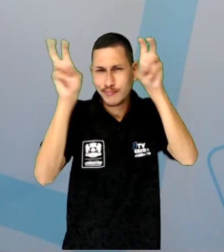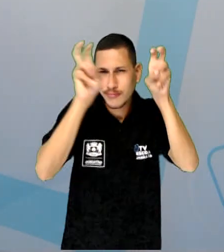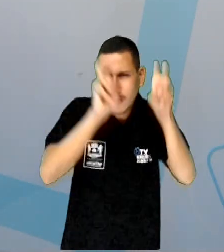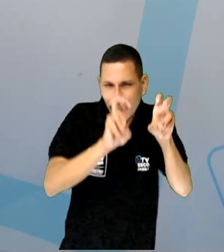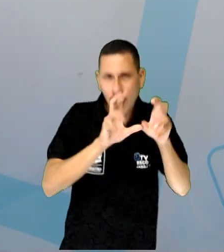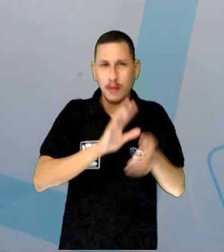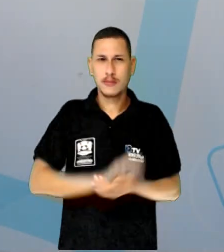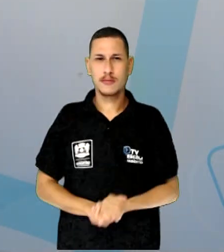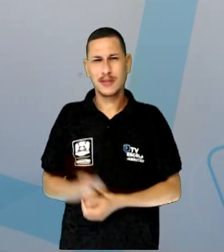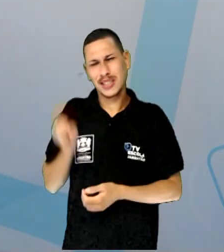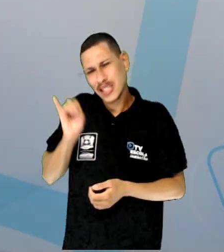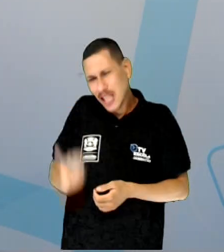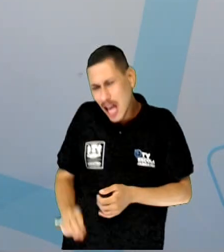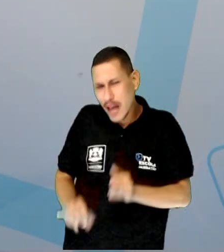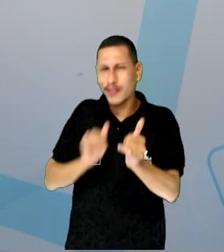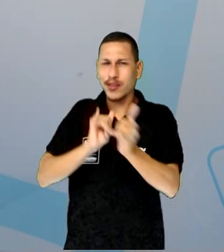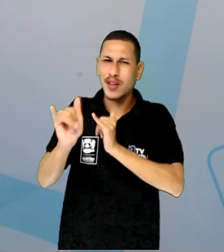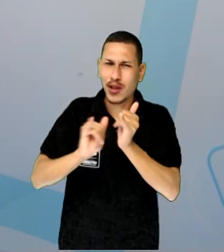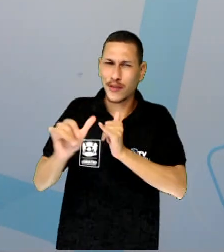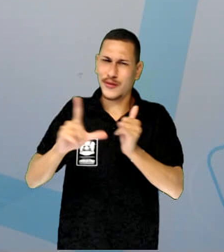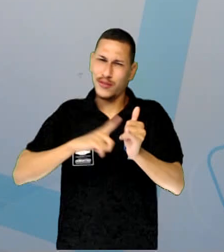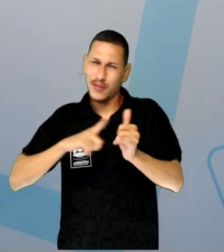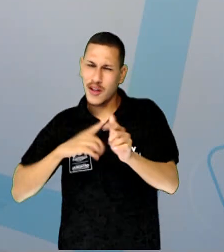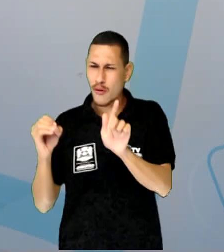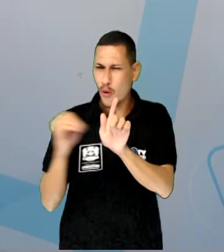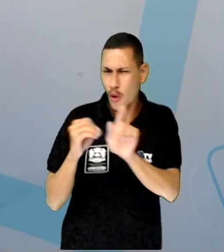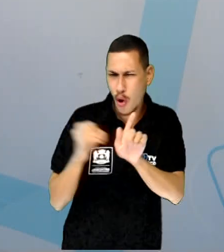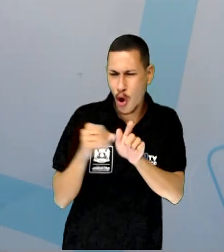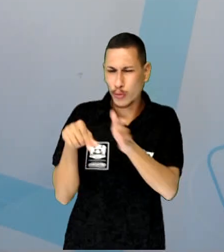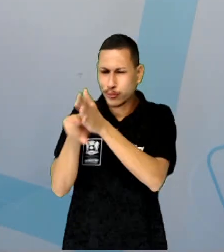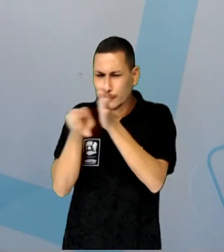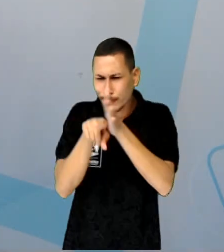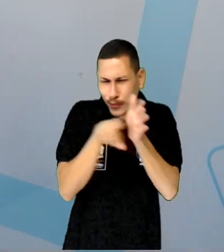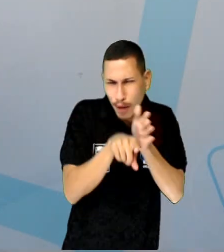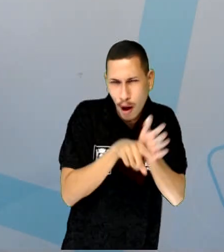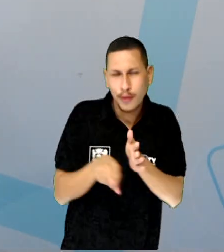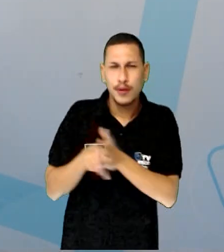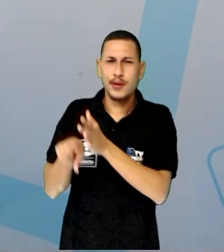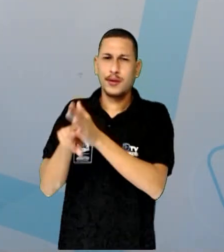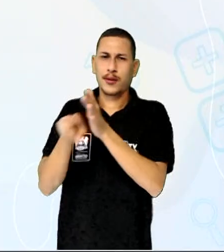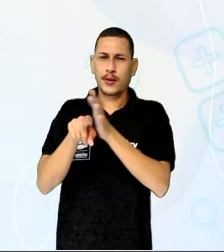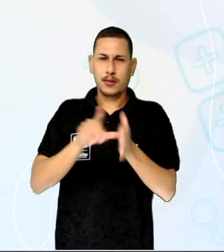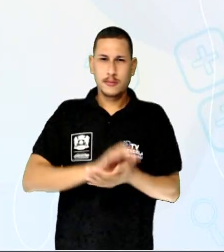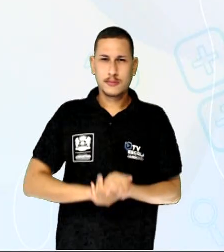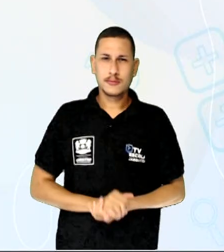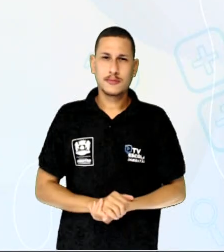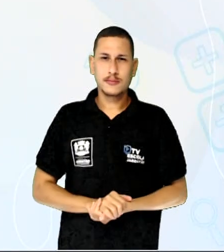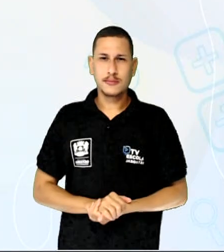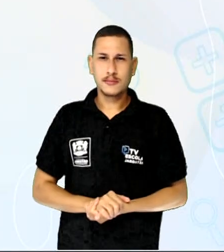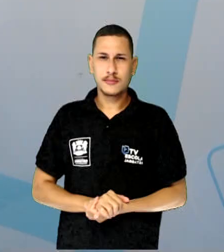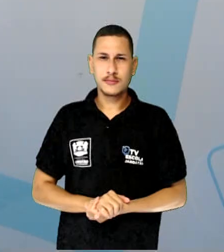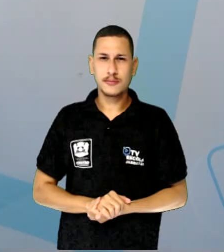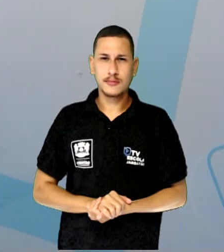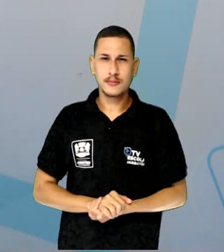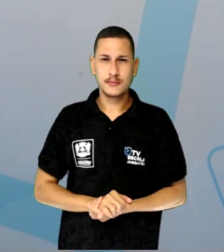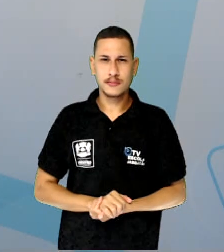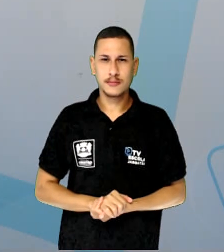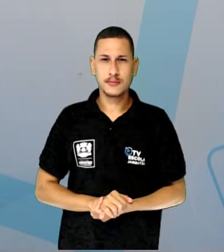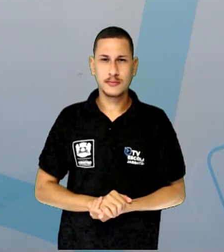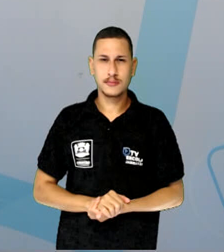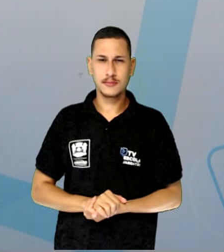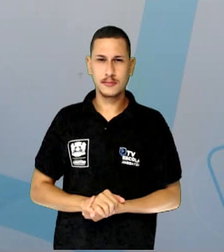had internet now, I would Google it. Ou seja, se eu tivesse internet agora, né,